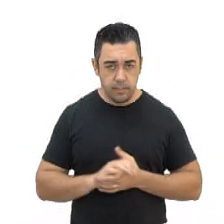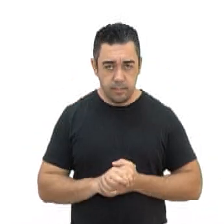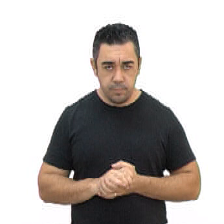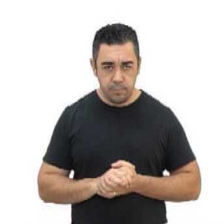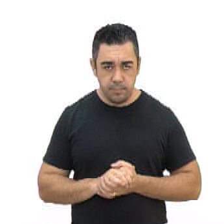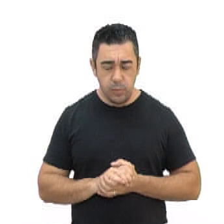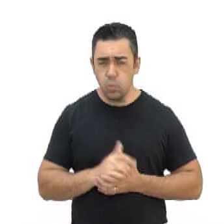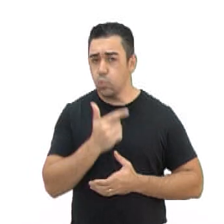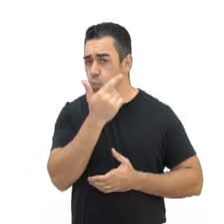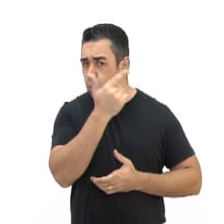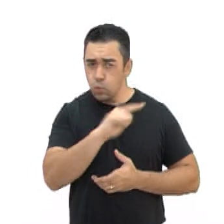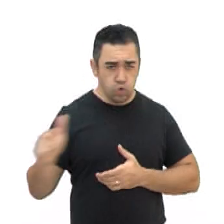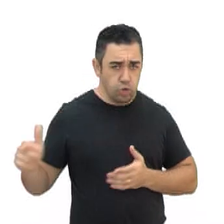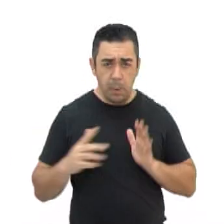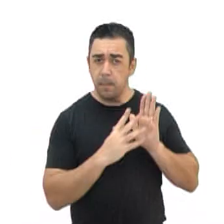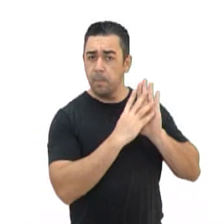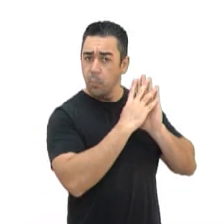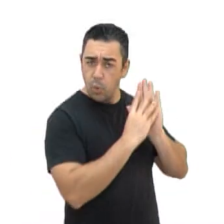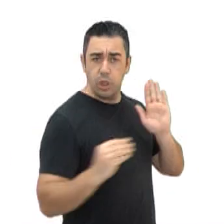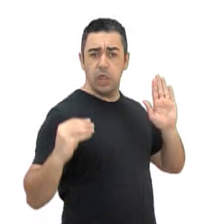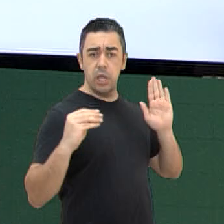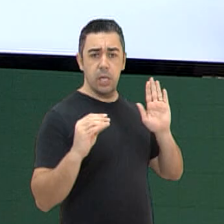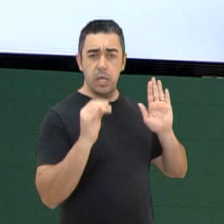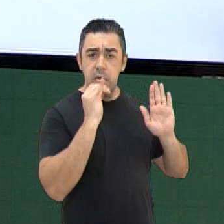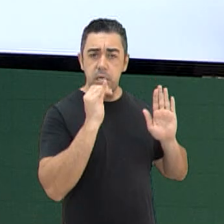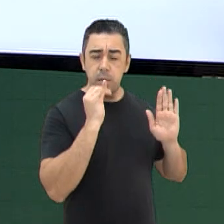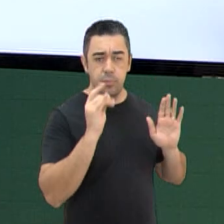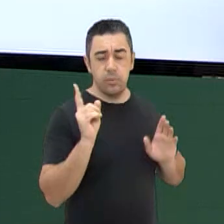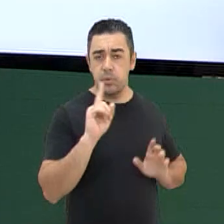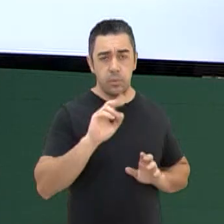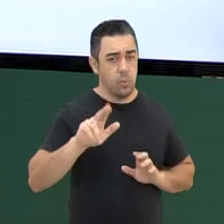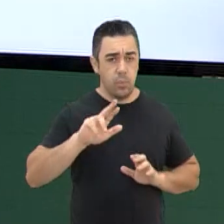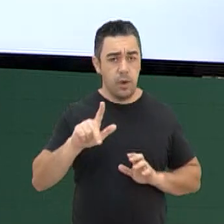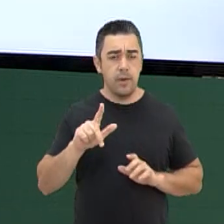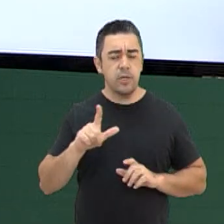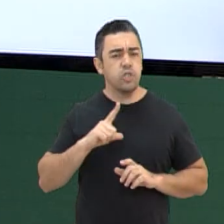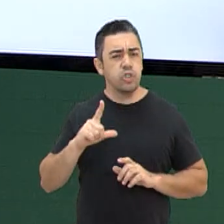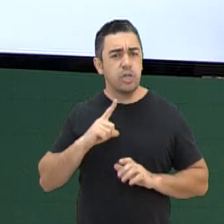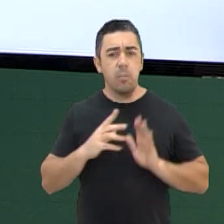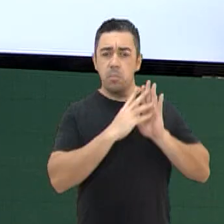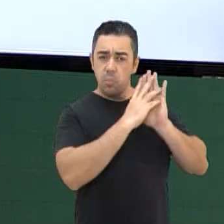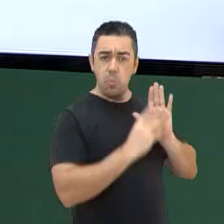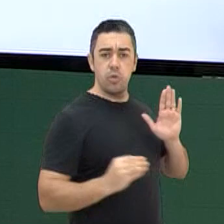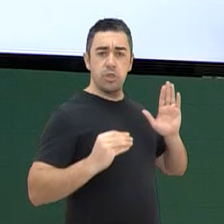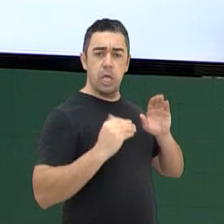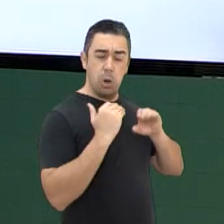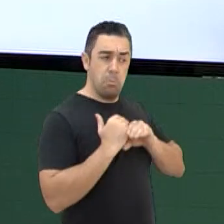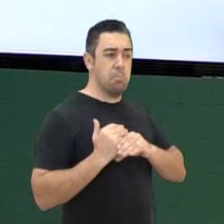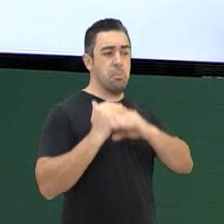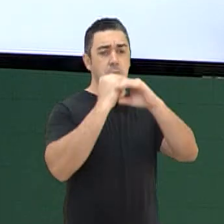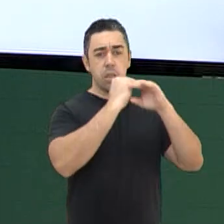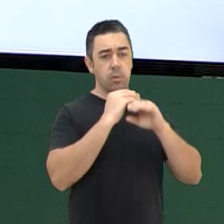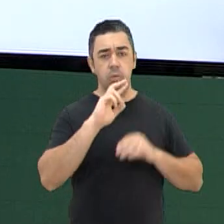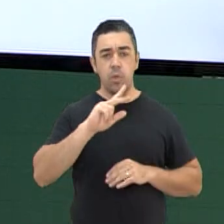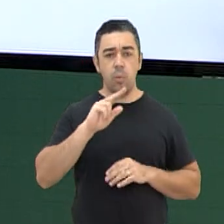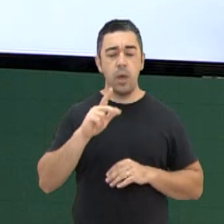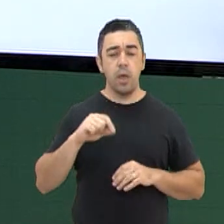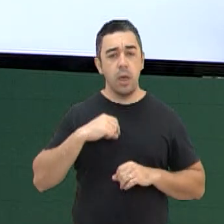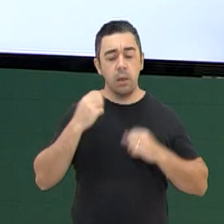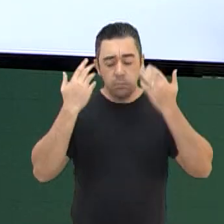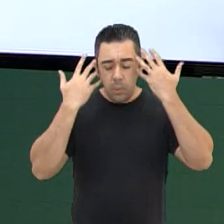ainda modelos. As pessoas que faziam dança, elas não seguiam modelos pré-determinados. O espontâneo